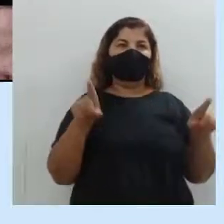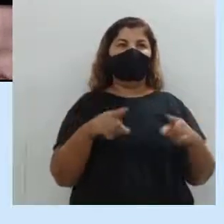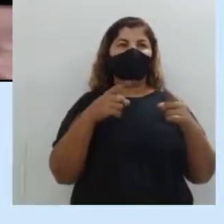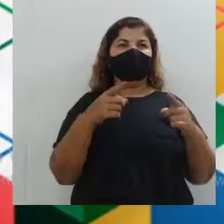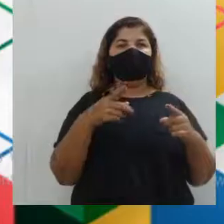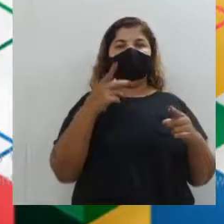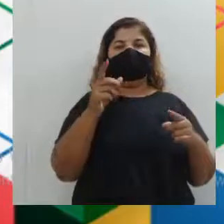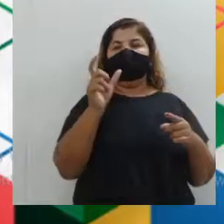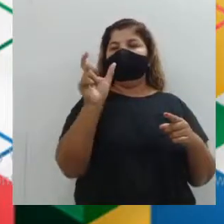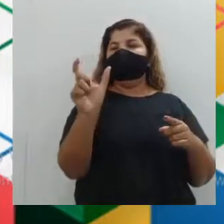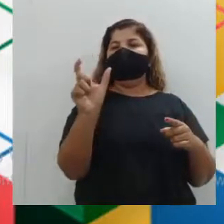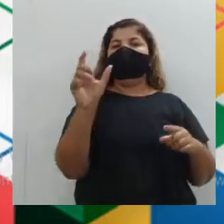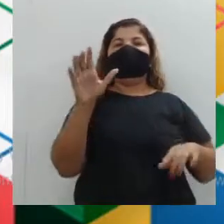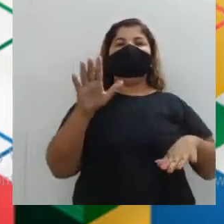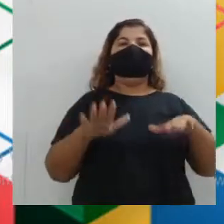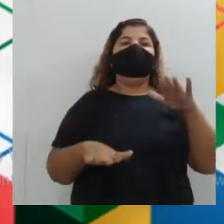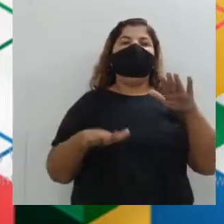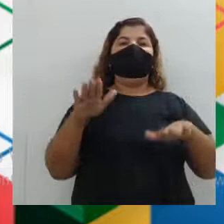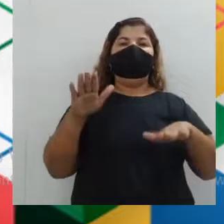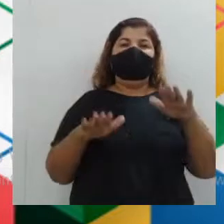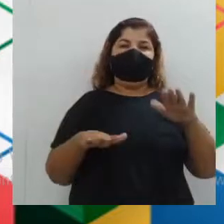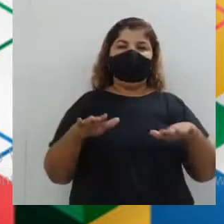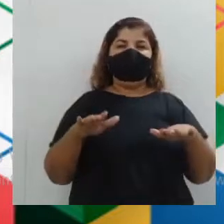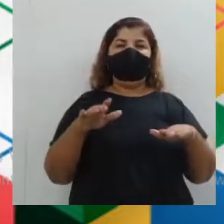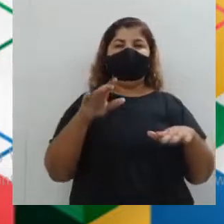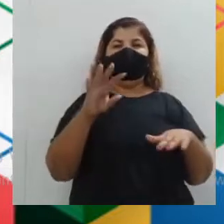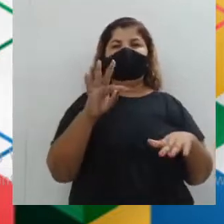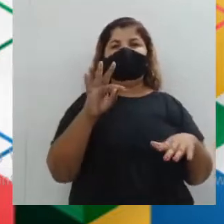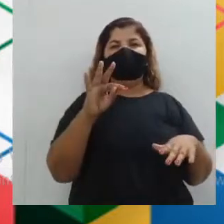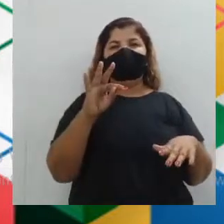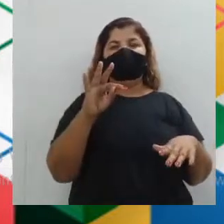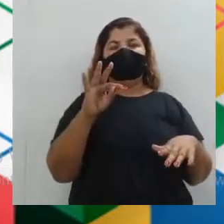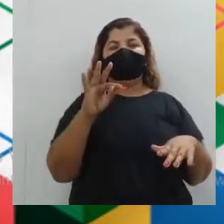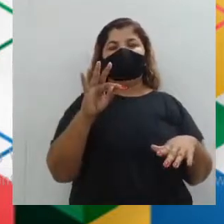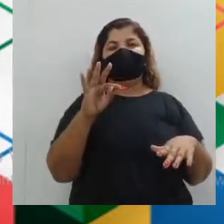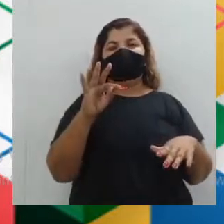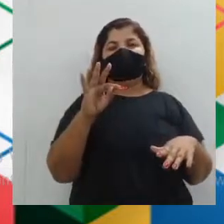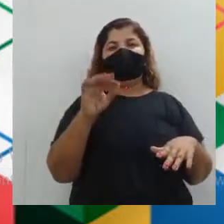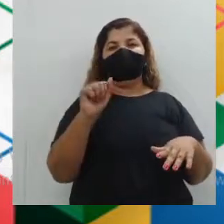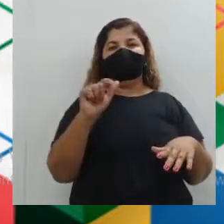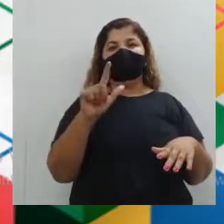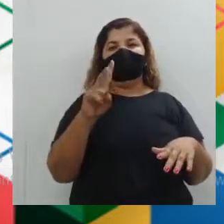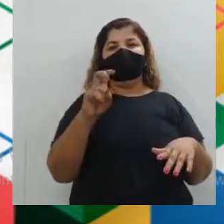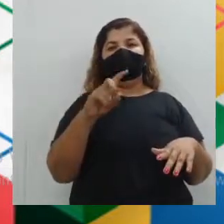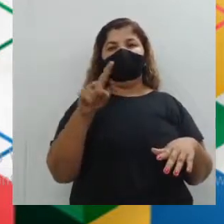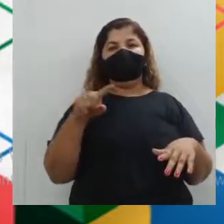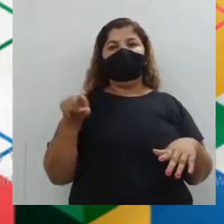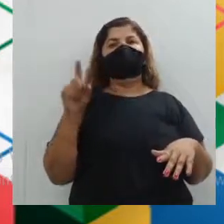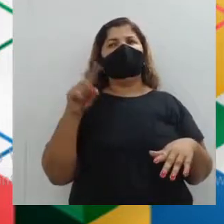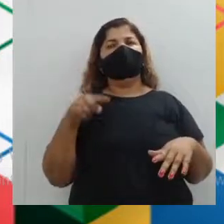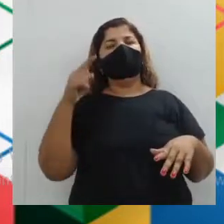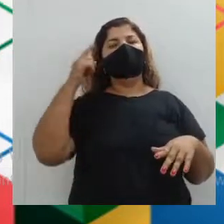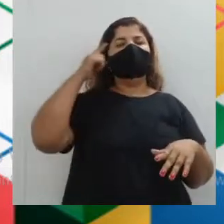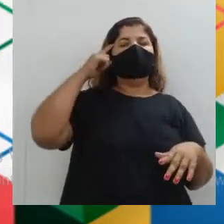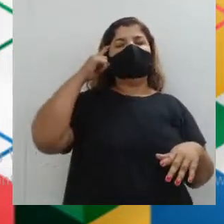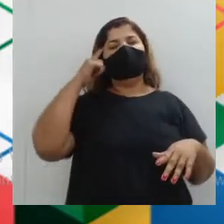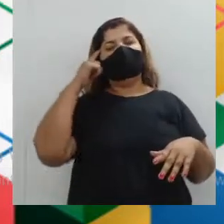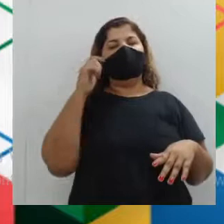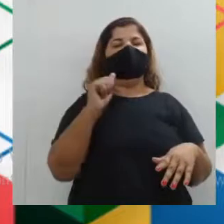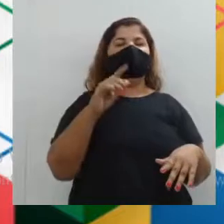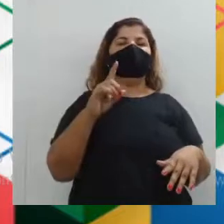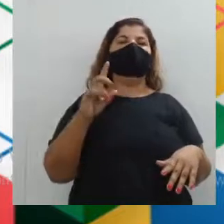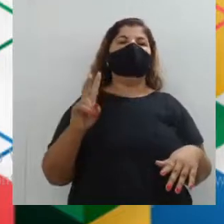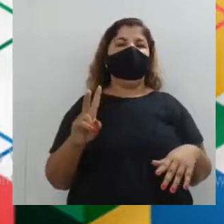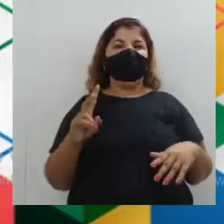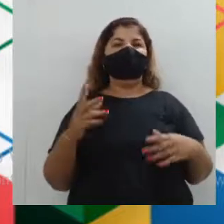Talvez. Já começa com um advérbio de dúvida, né? Talvez. César MC